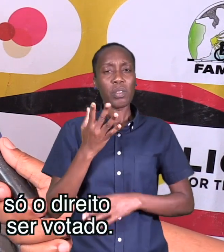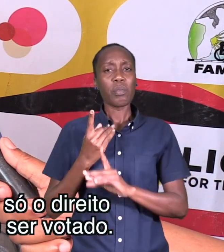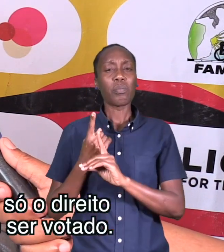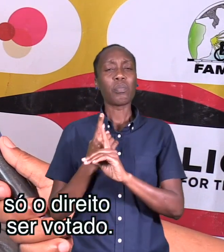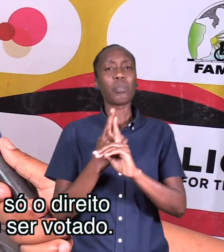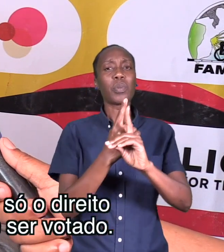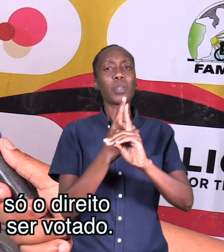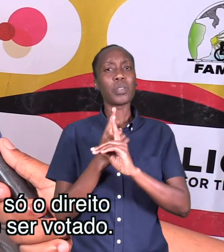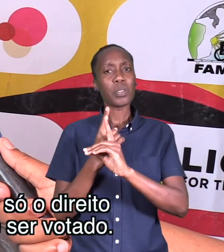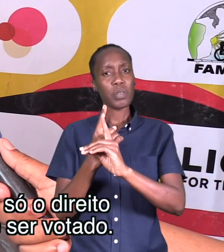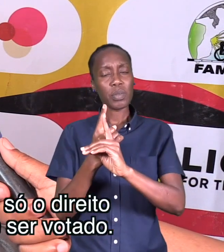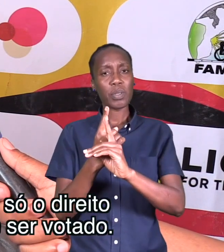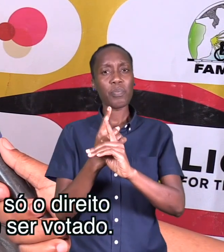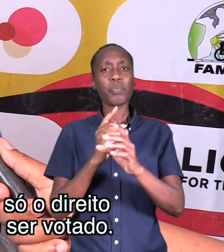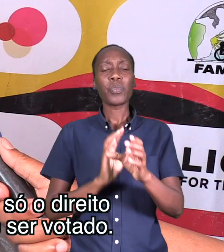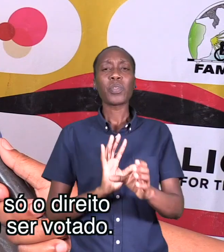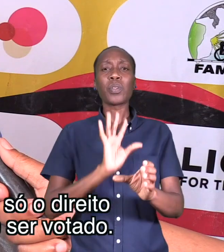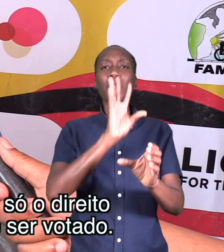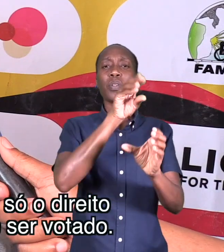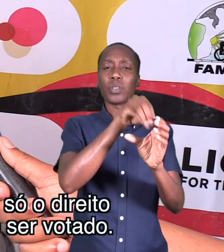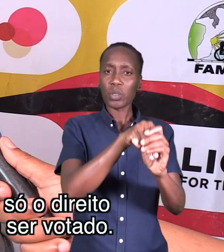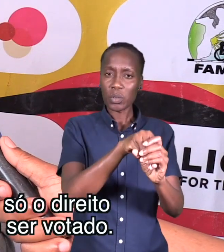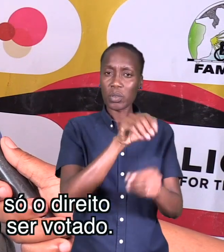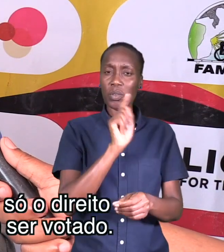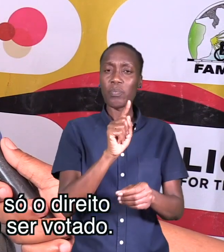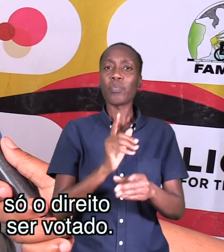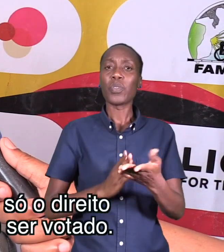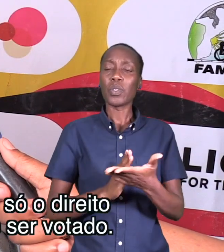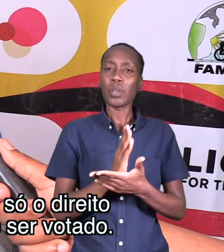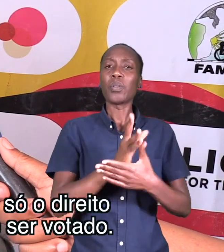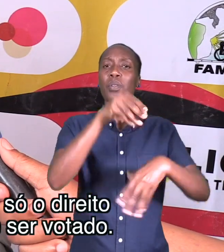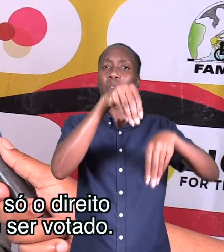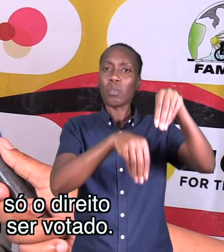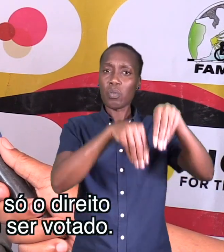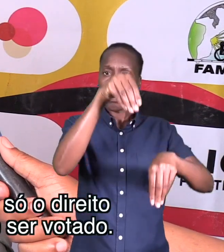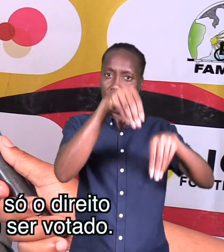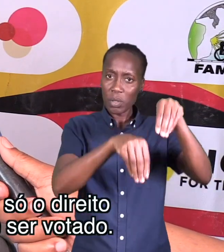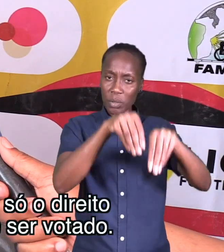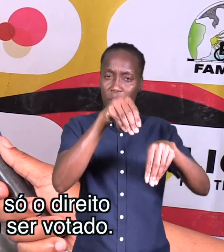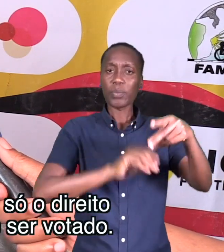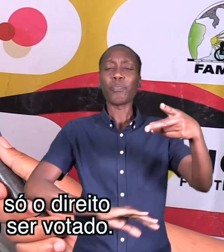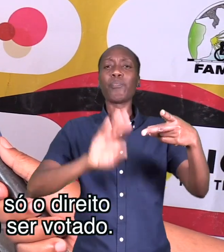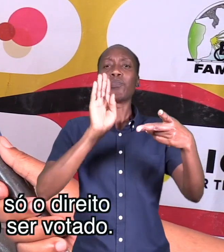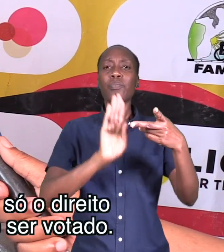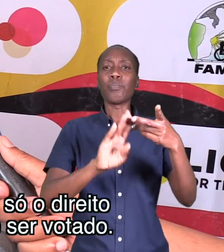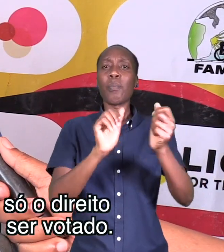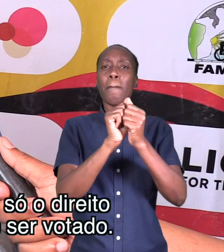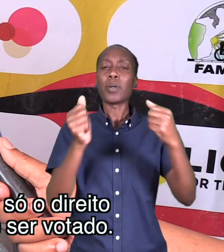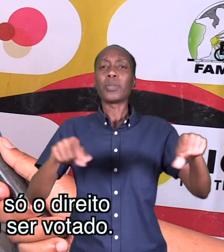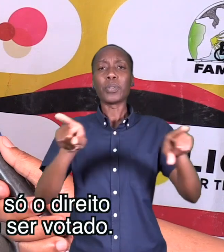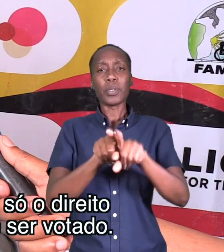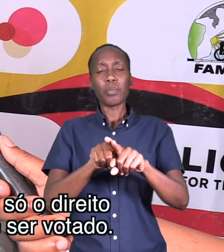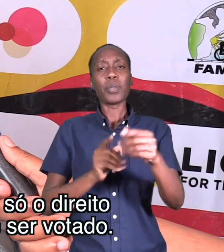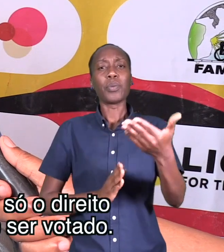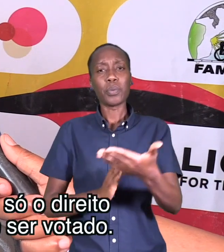participação envolve não só o direito ao voto, no exercício do voto, mas também o